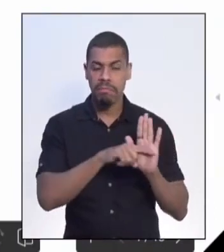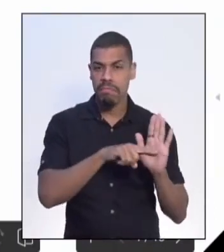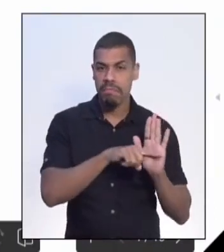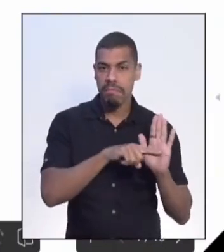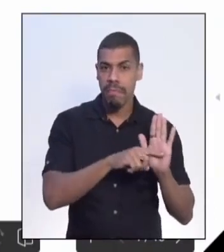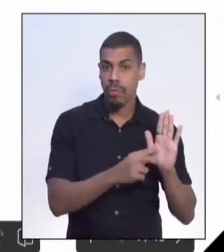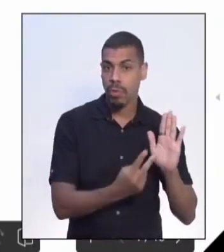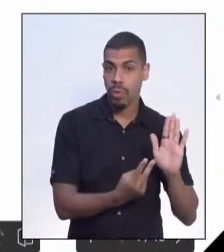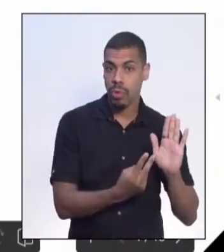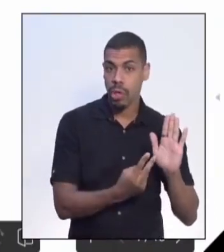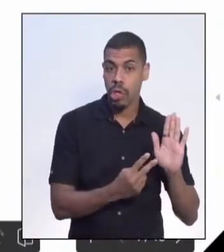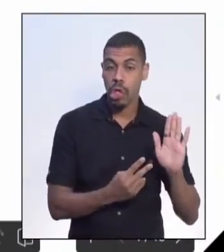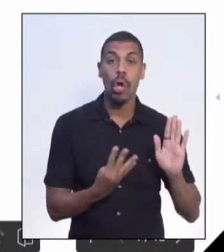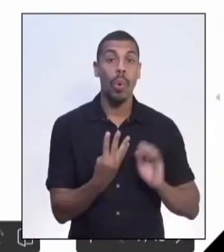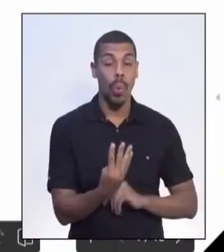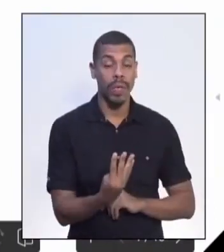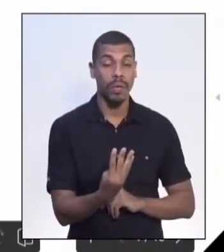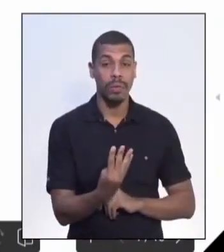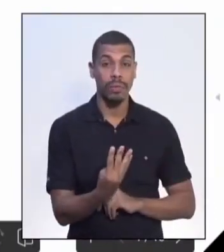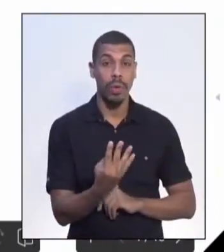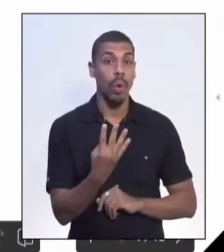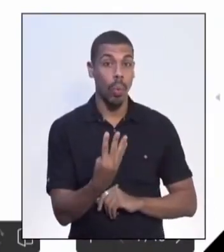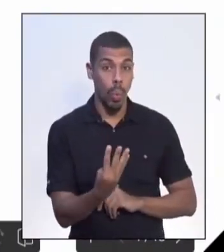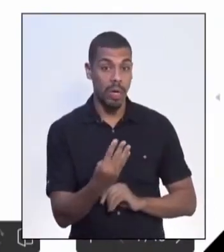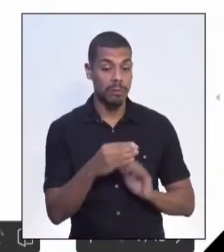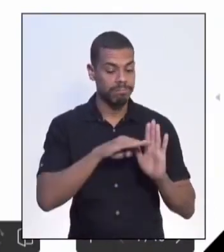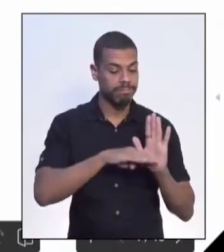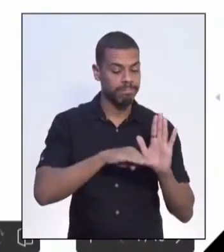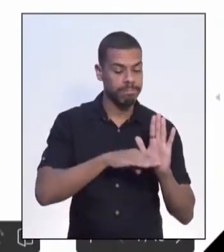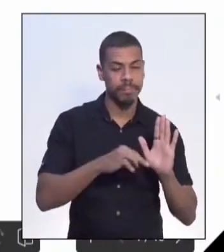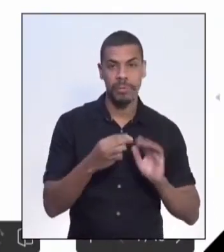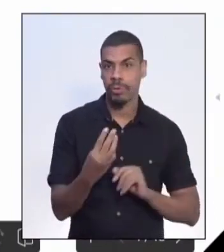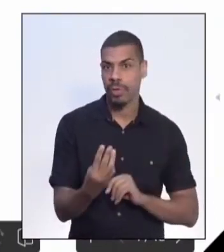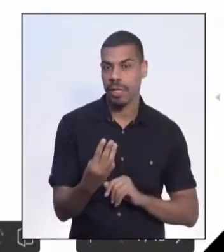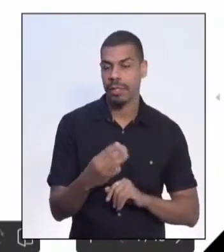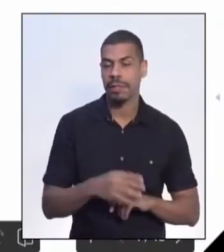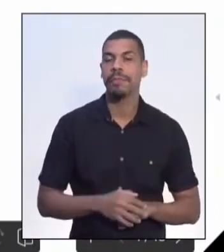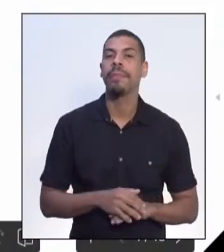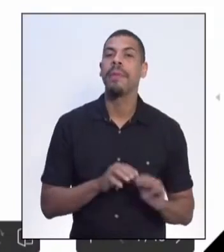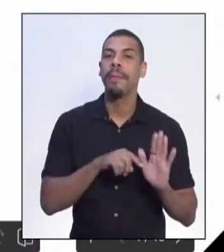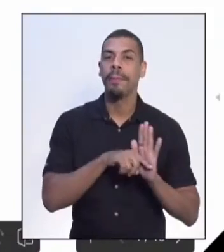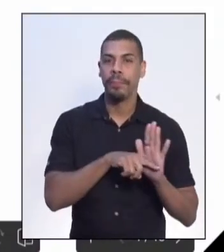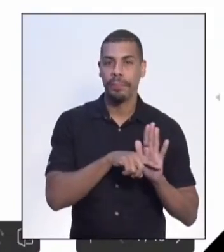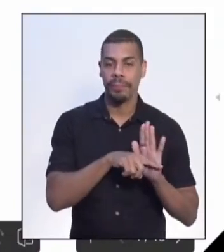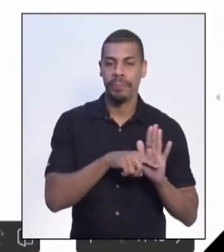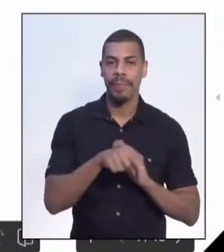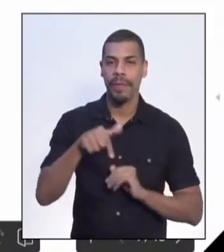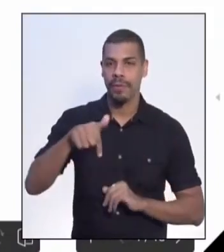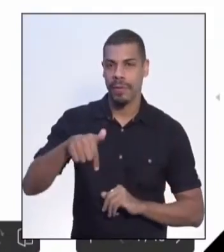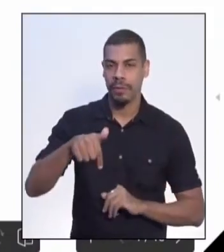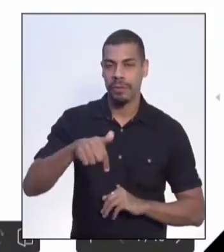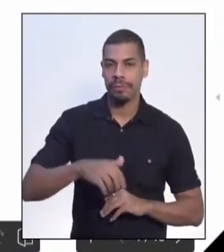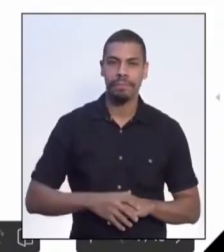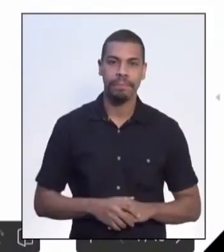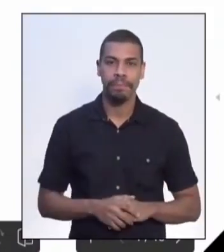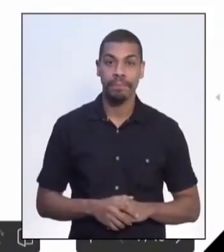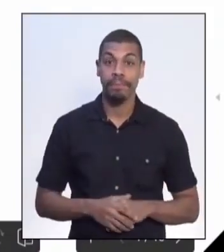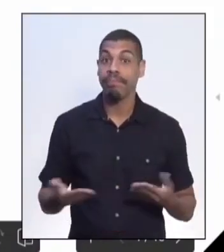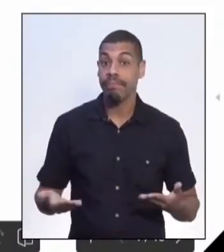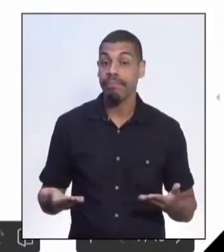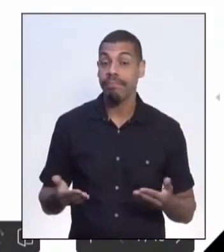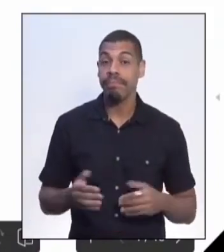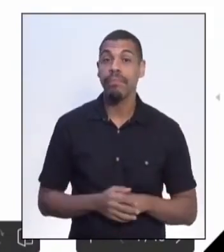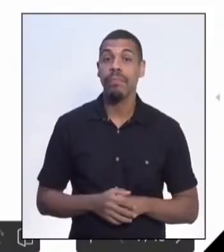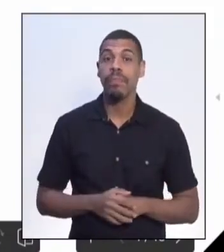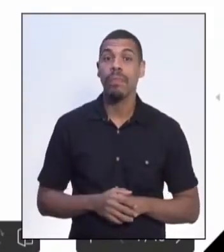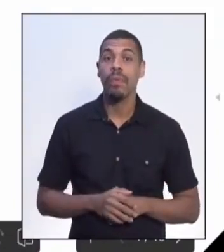Devo 4. Devo 4, devo 3. Devo 7. E agora vamos